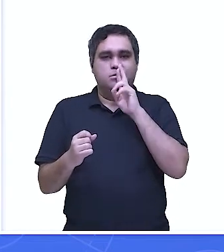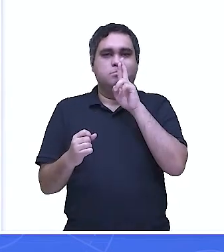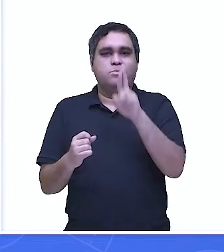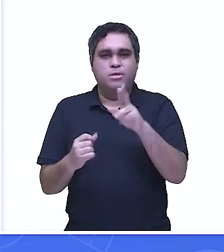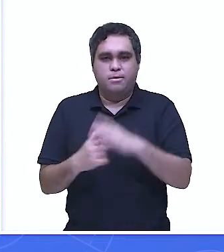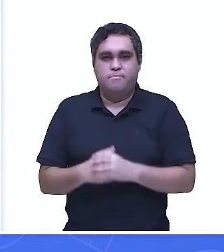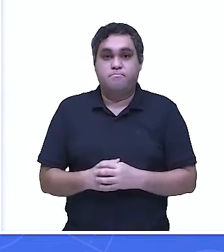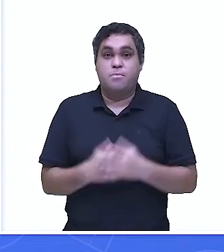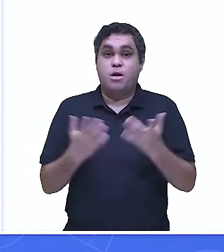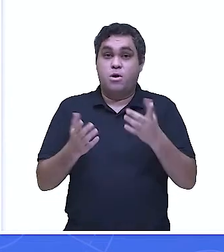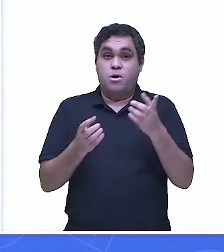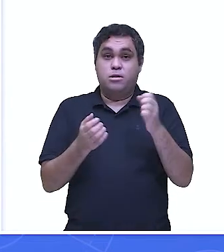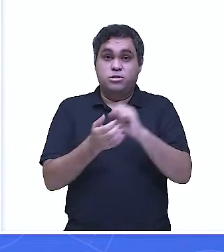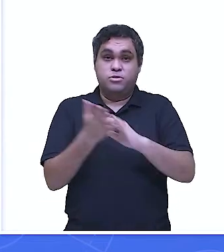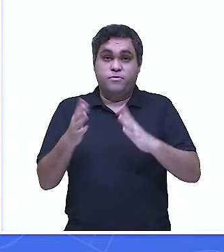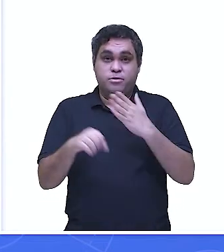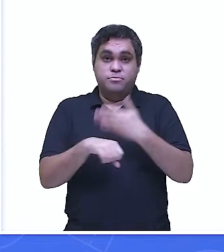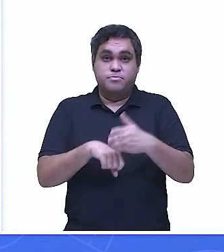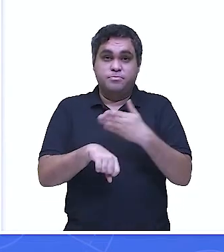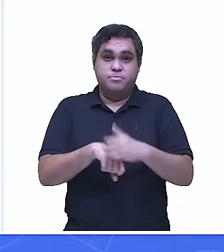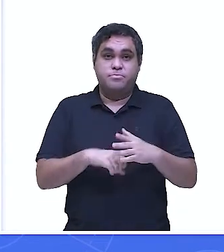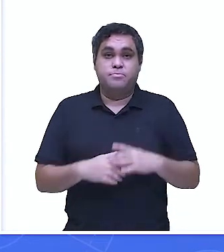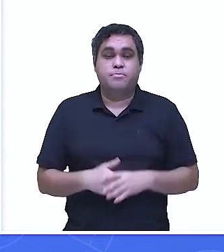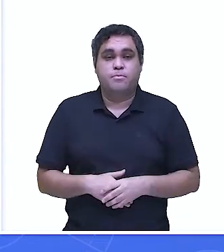a DLI.